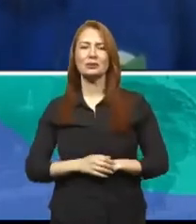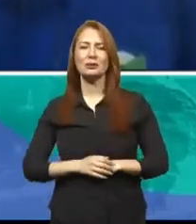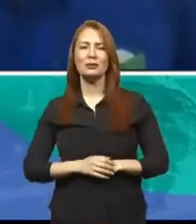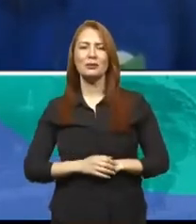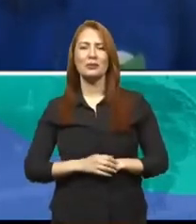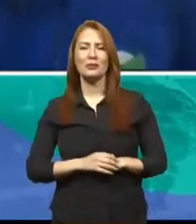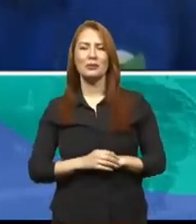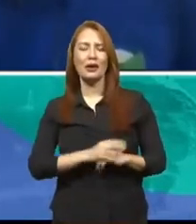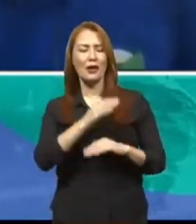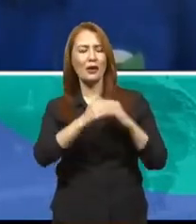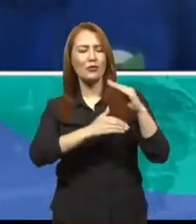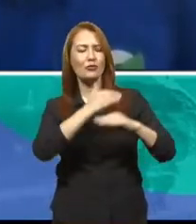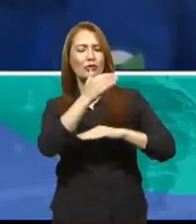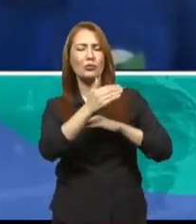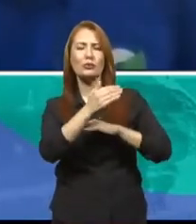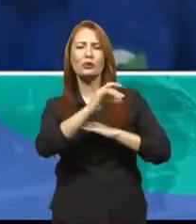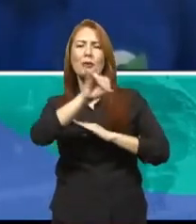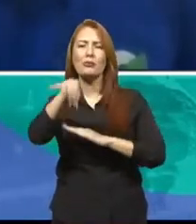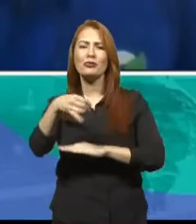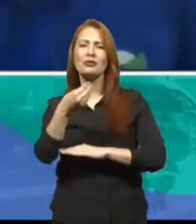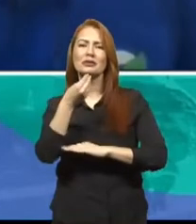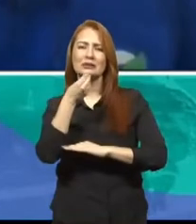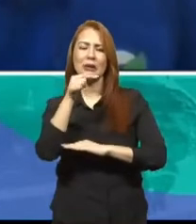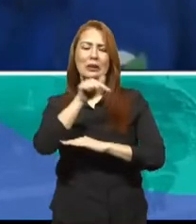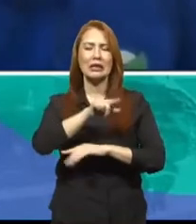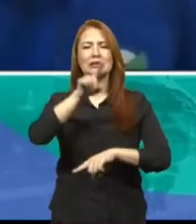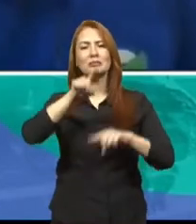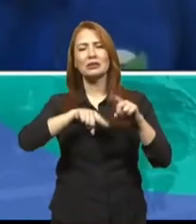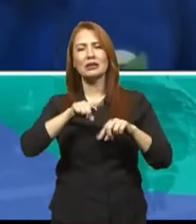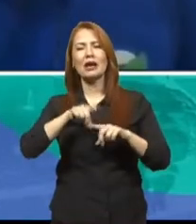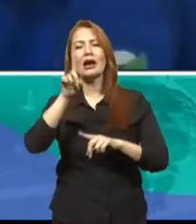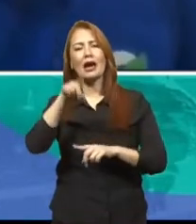do reaproveitamento desses materiais. É possível,